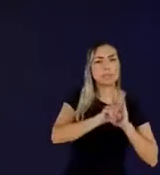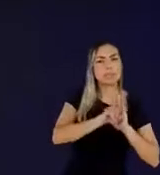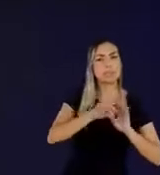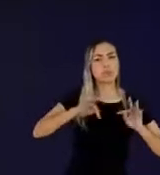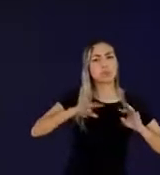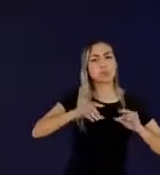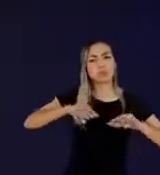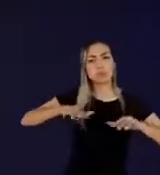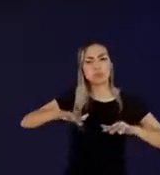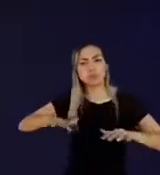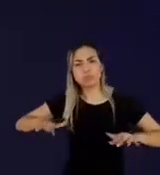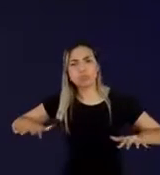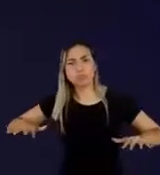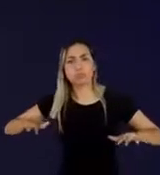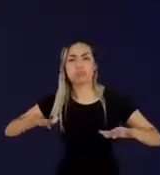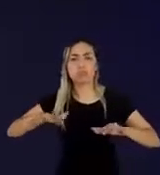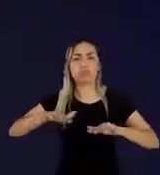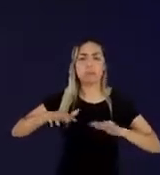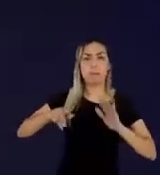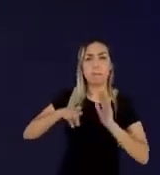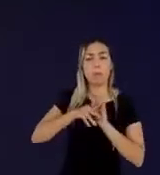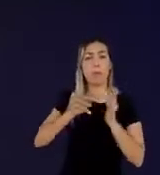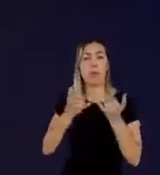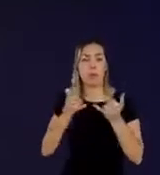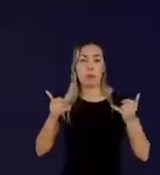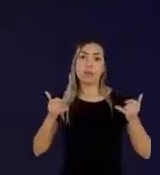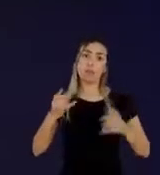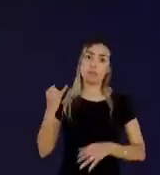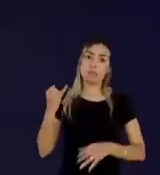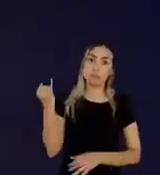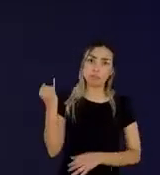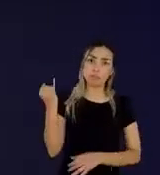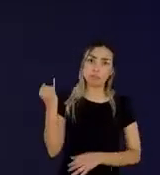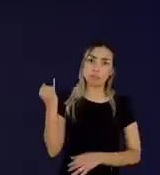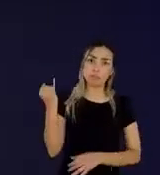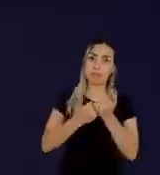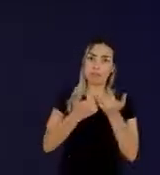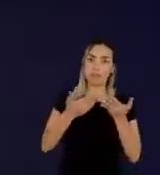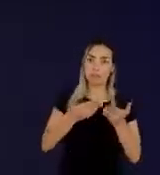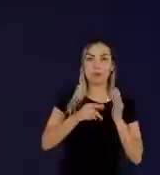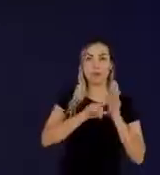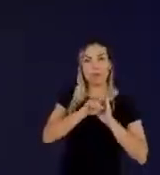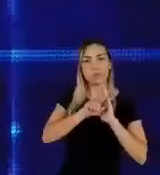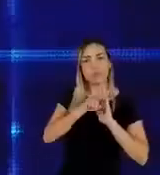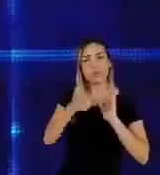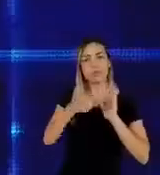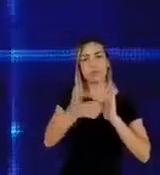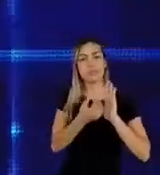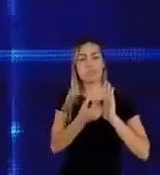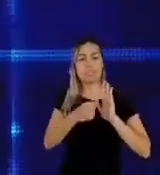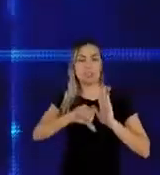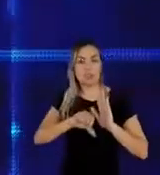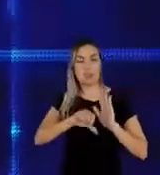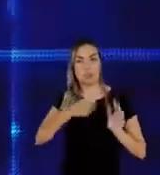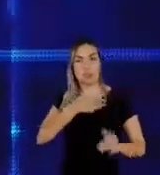agentes do setor elétrico, é importante que façam as suas contribuições na consulta pública 69. E antes de passar a palavra aqui para o nosso